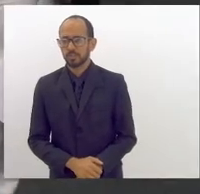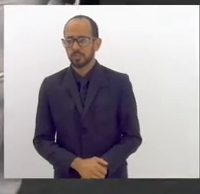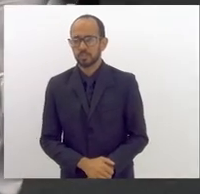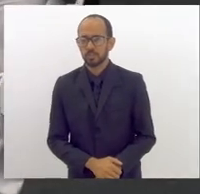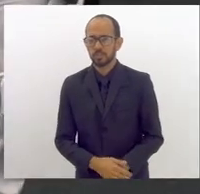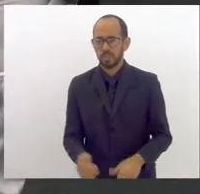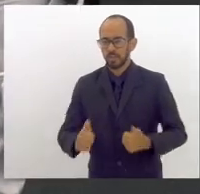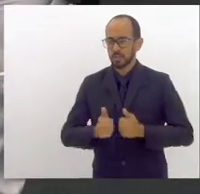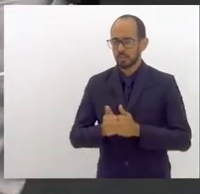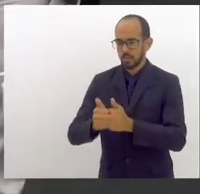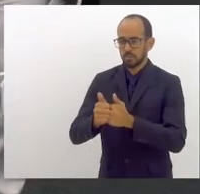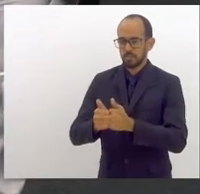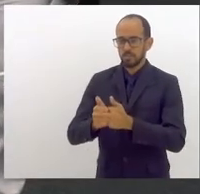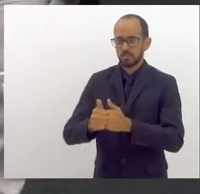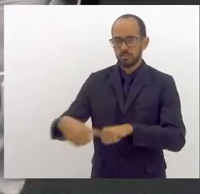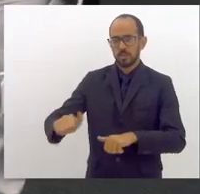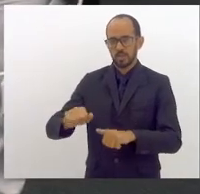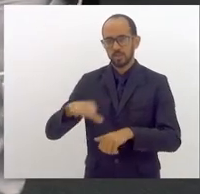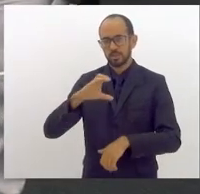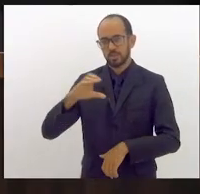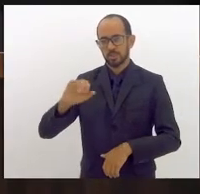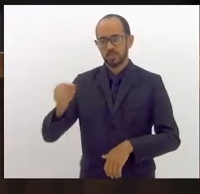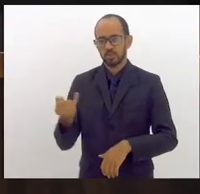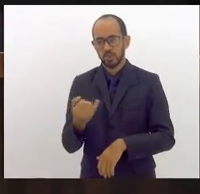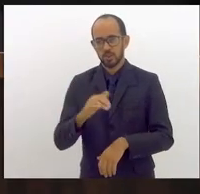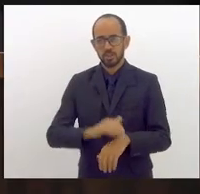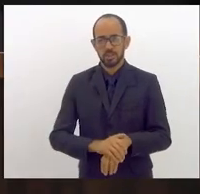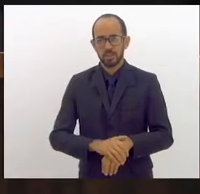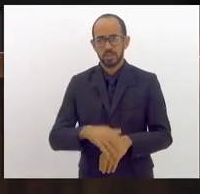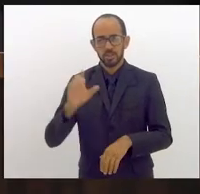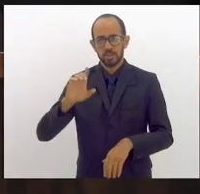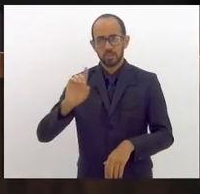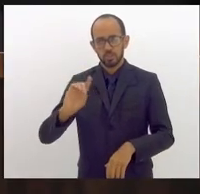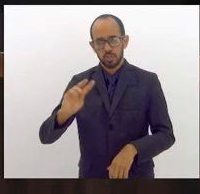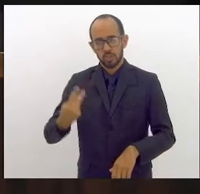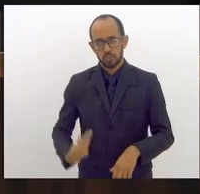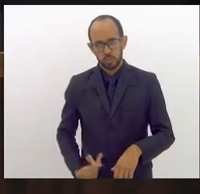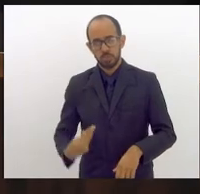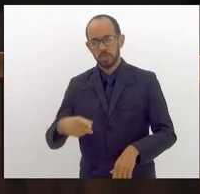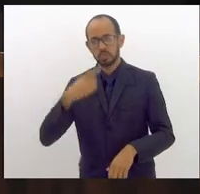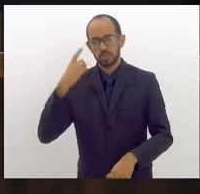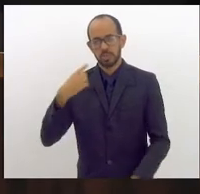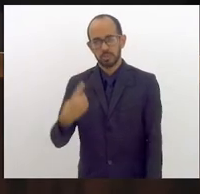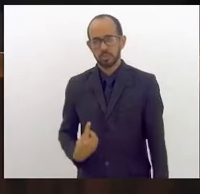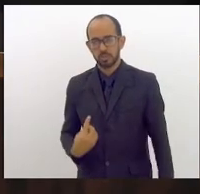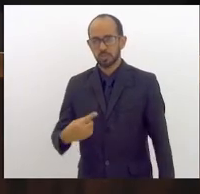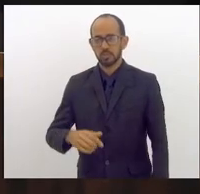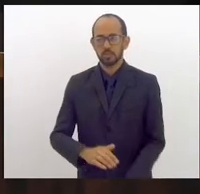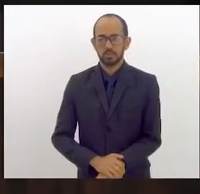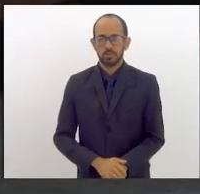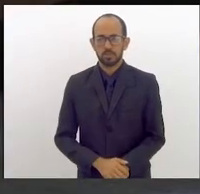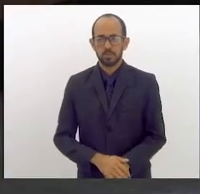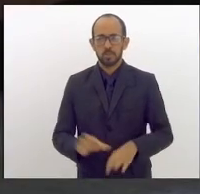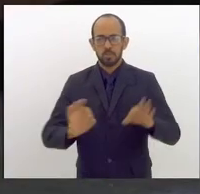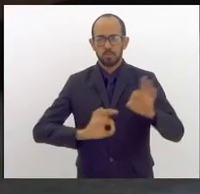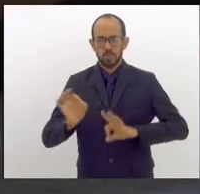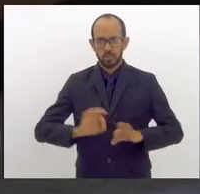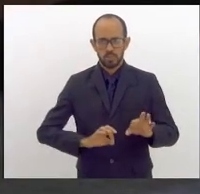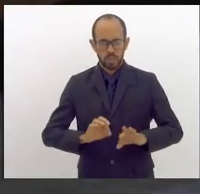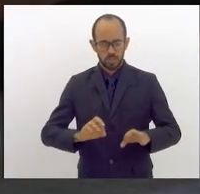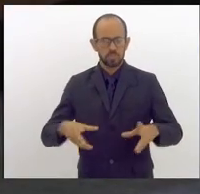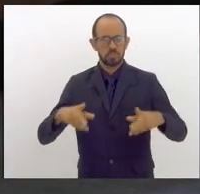acompanhe a ccj se o presidente dos humanos Dani Monteiro é o Projeto bastante